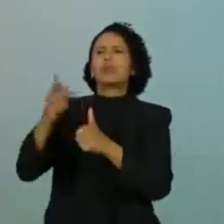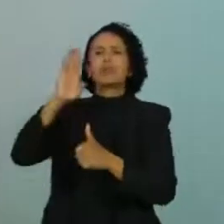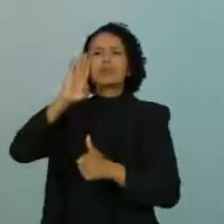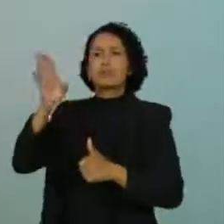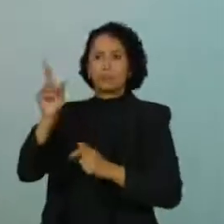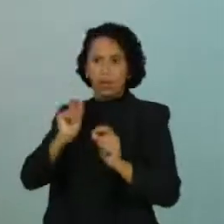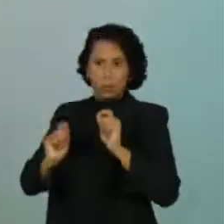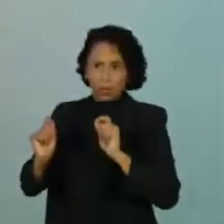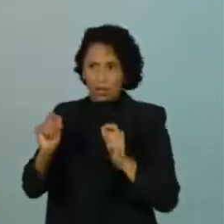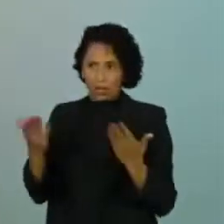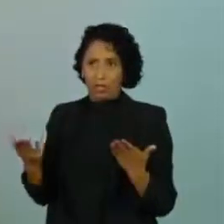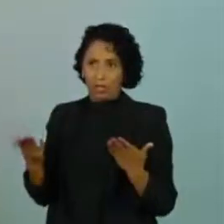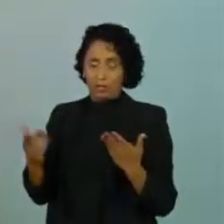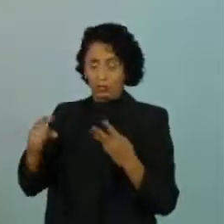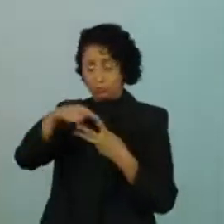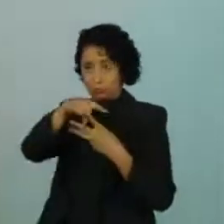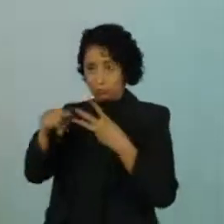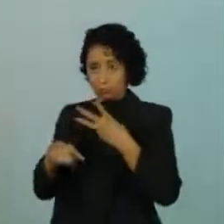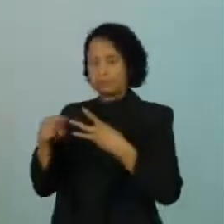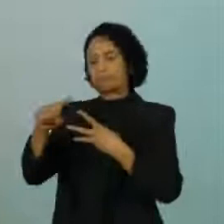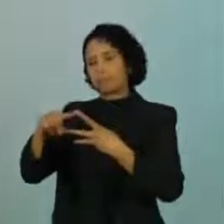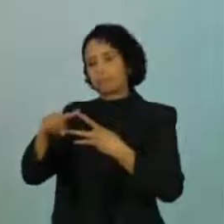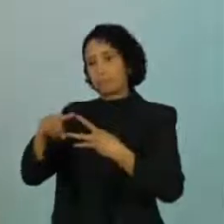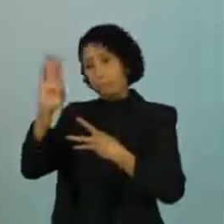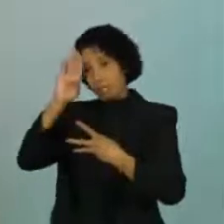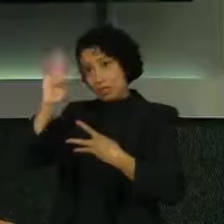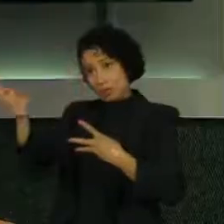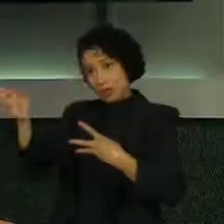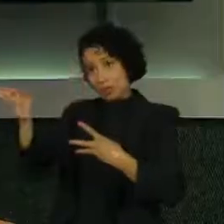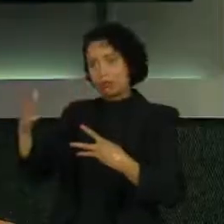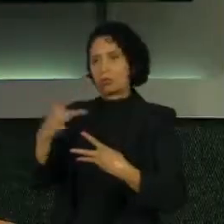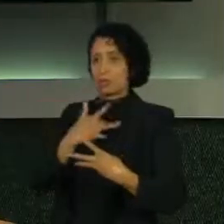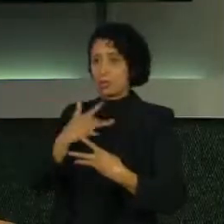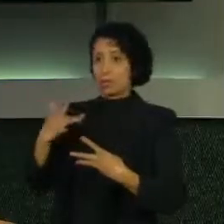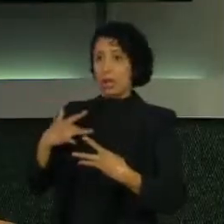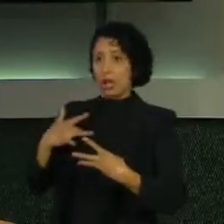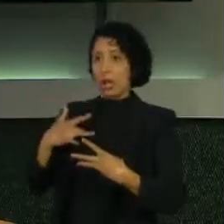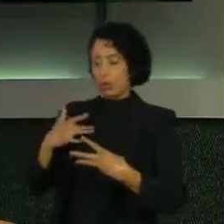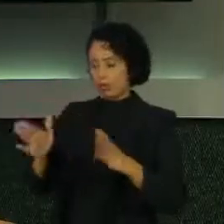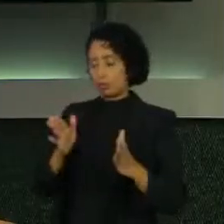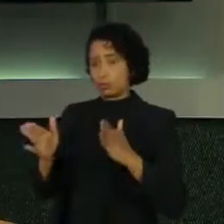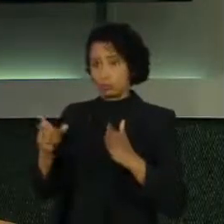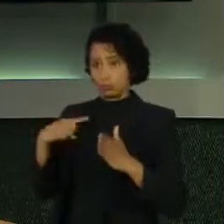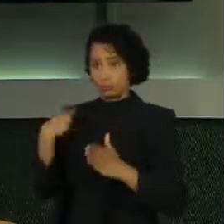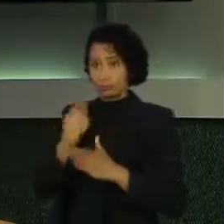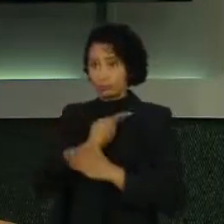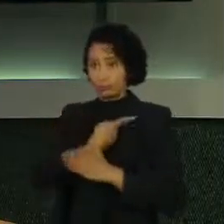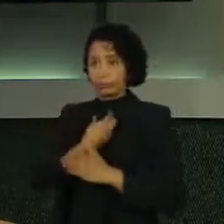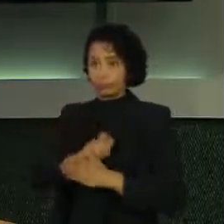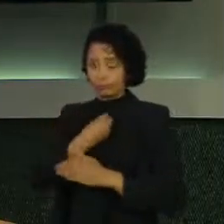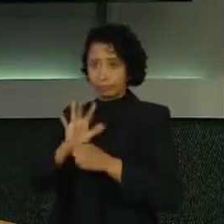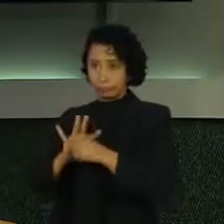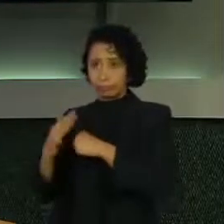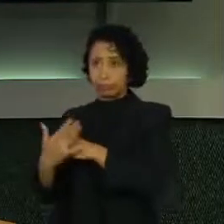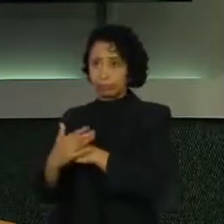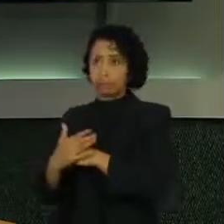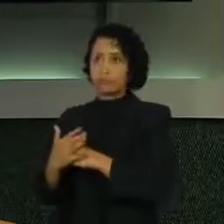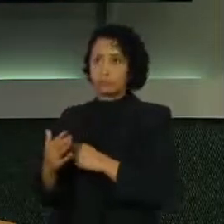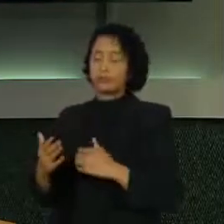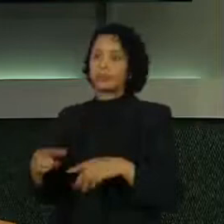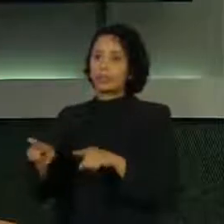gente elenca pelo menos 3: saúde, que é principal nesse momento que a gente está vivendo, educação